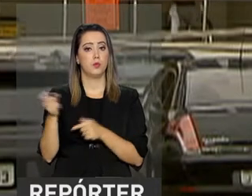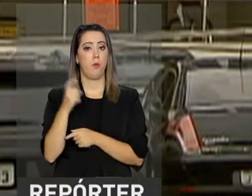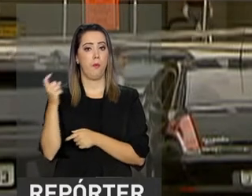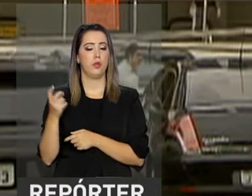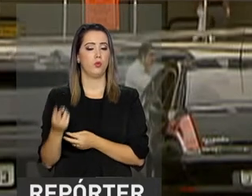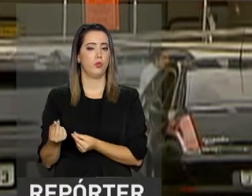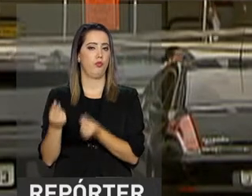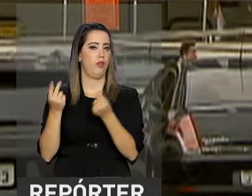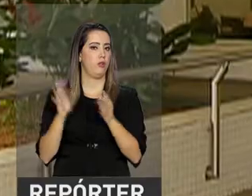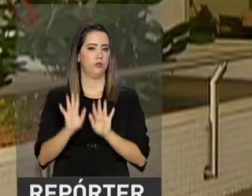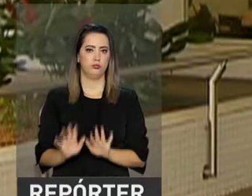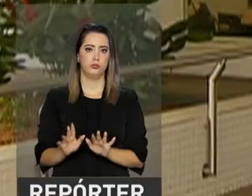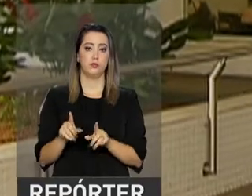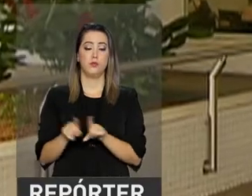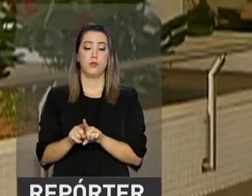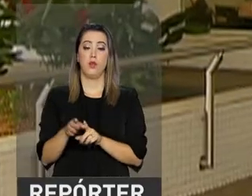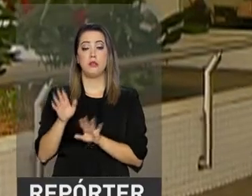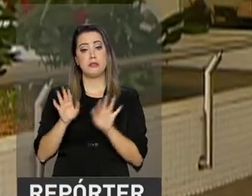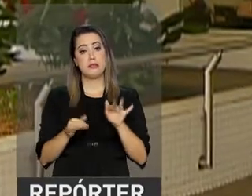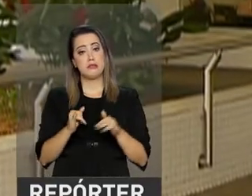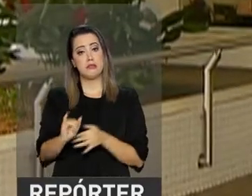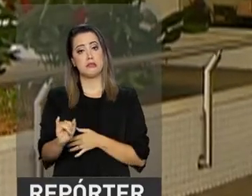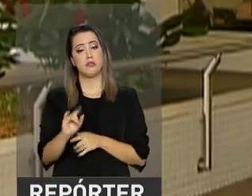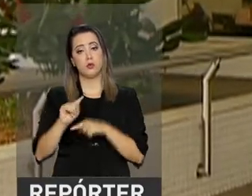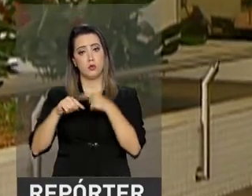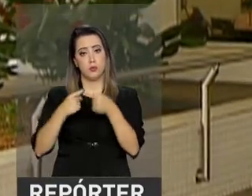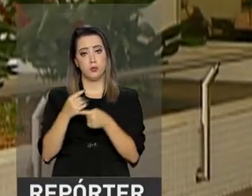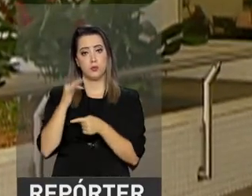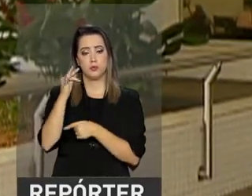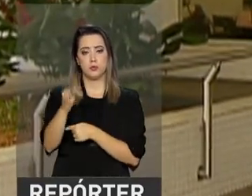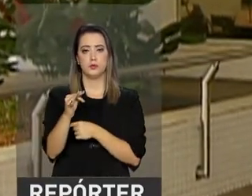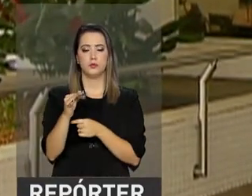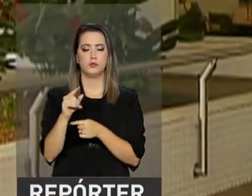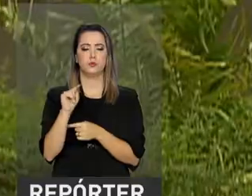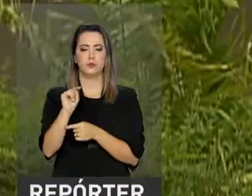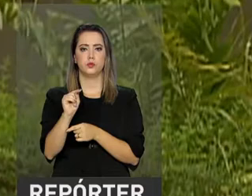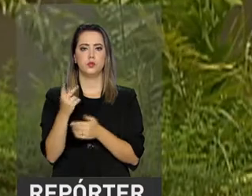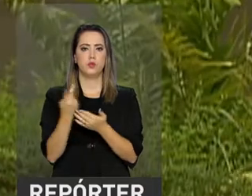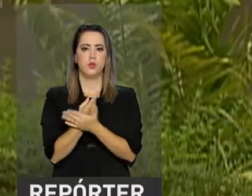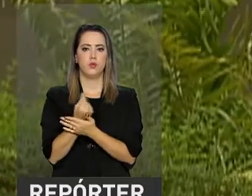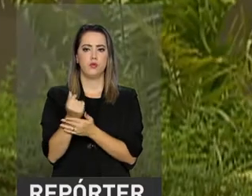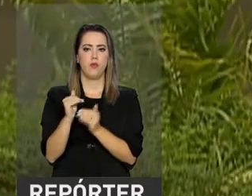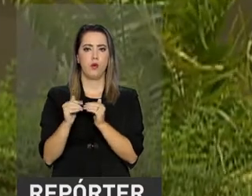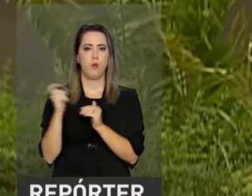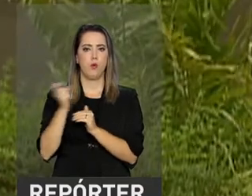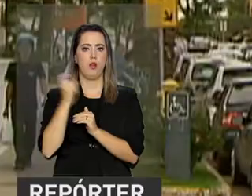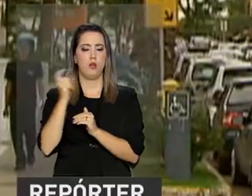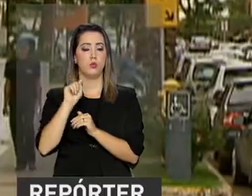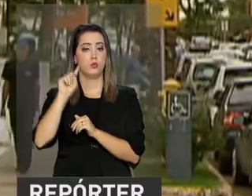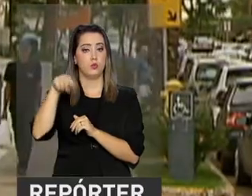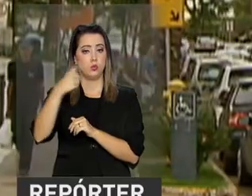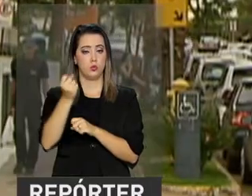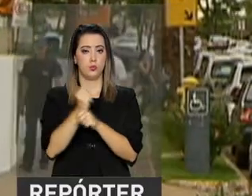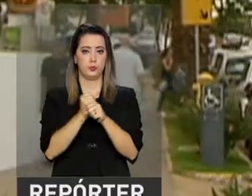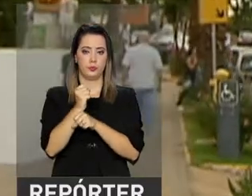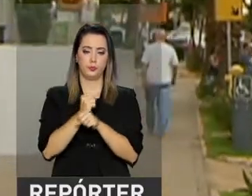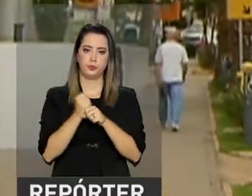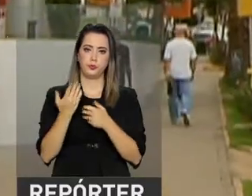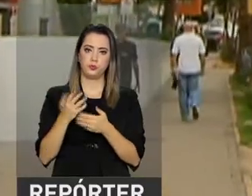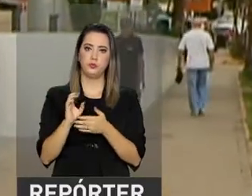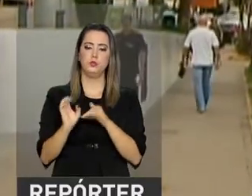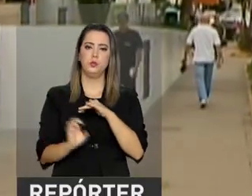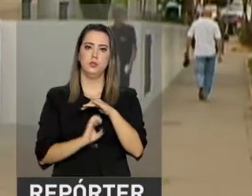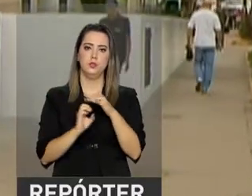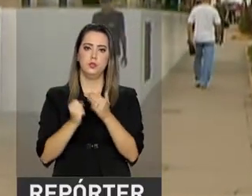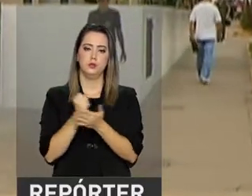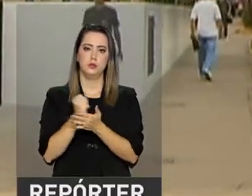o eventual repasse de custos para o consumidor só pode acontecer a partir do ano que vem as operadoras de planos de saúde